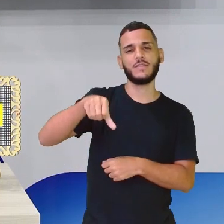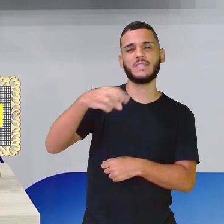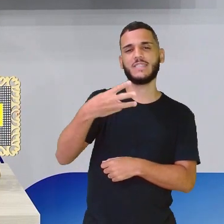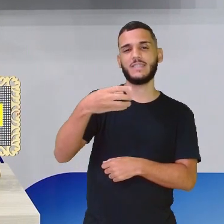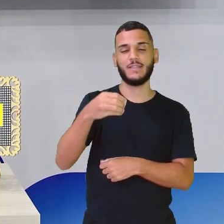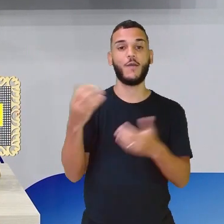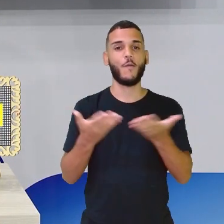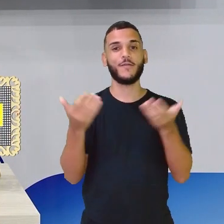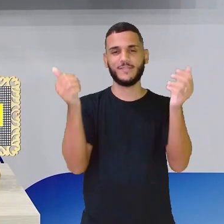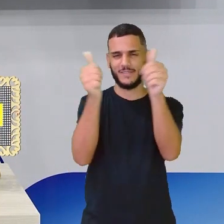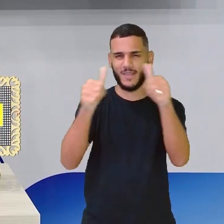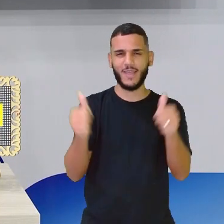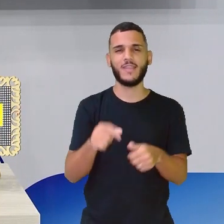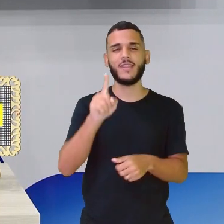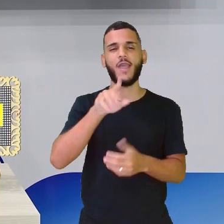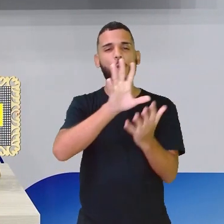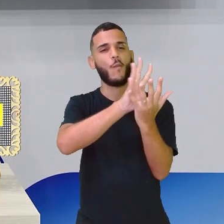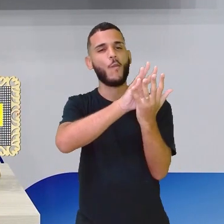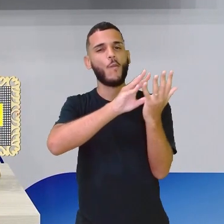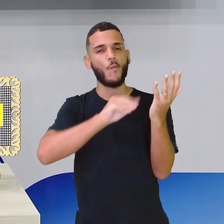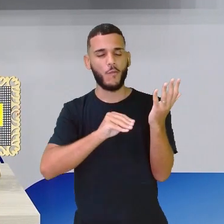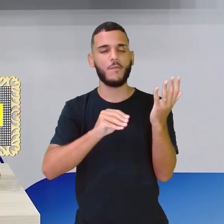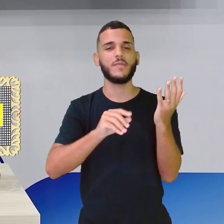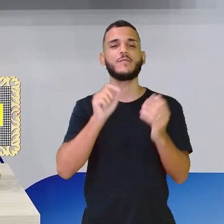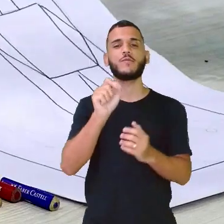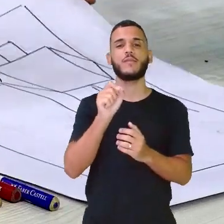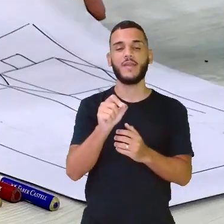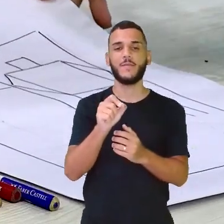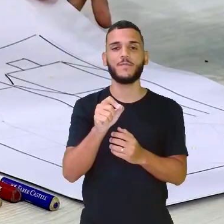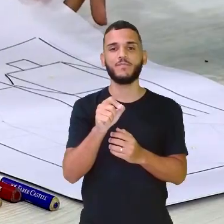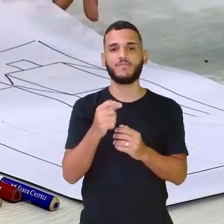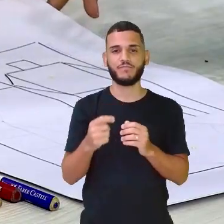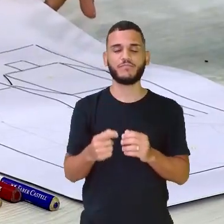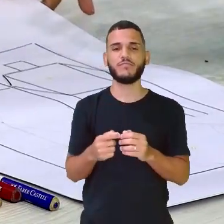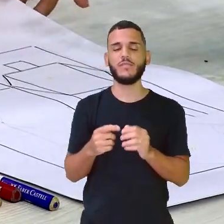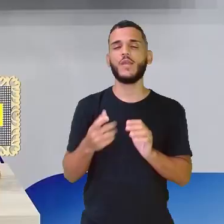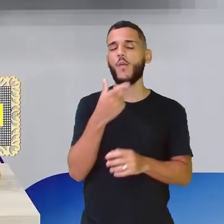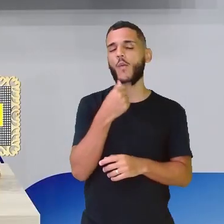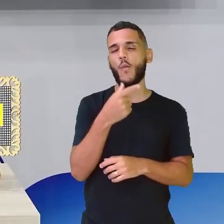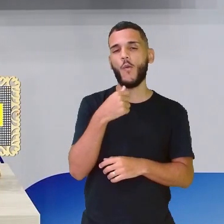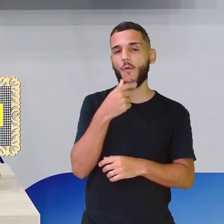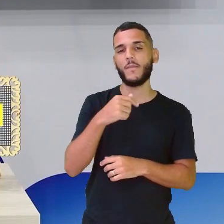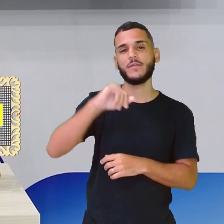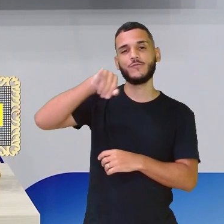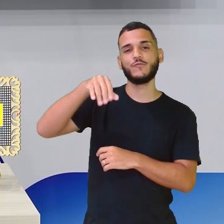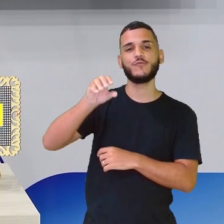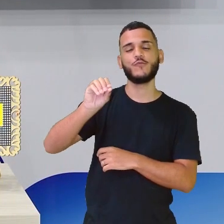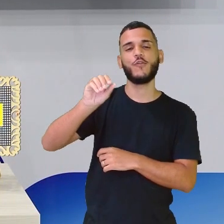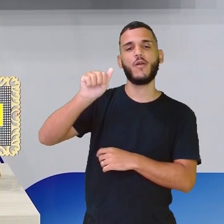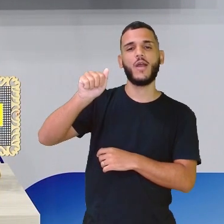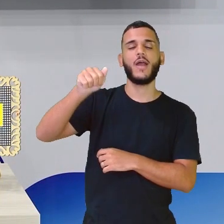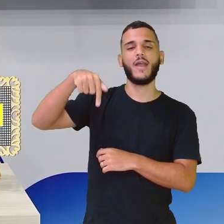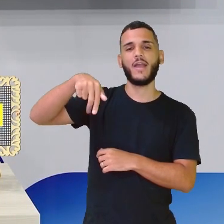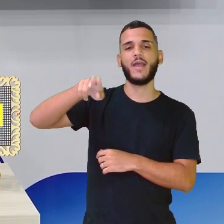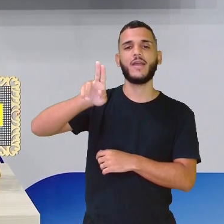fazer hoje, ela é uma reprodução de uma obra que foi feita por Joaquim Torres Garcia,